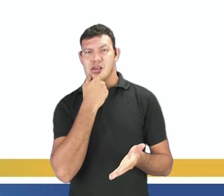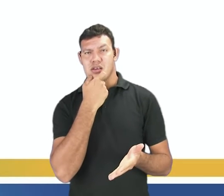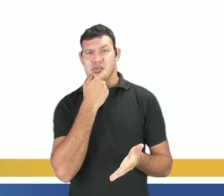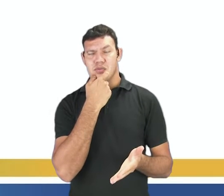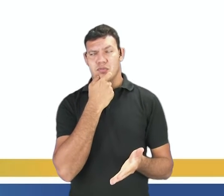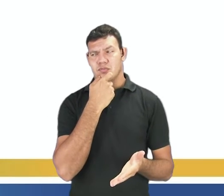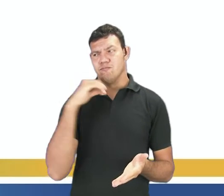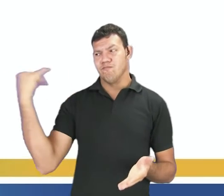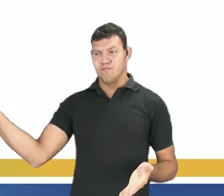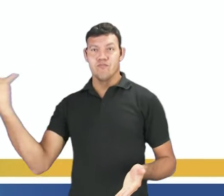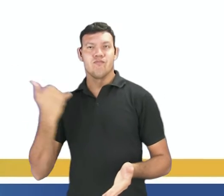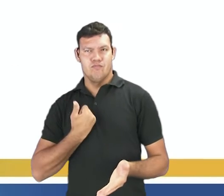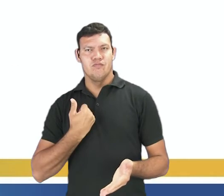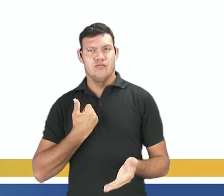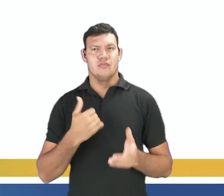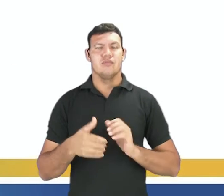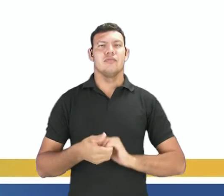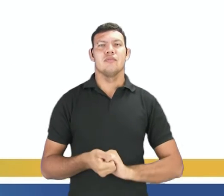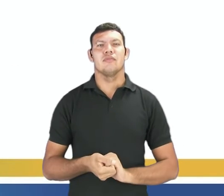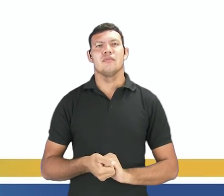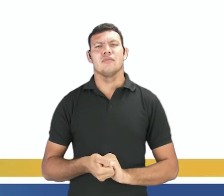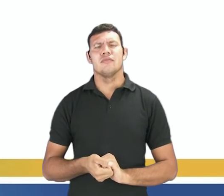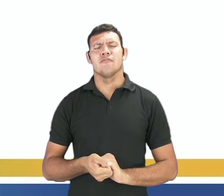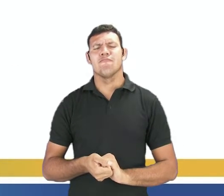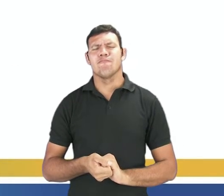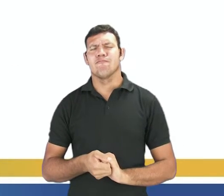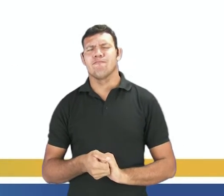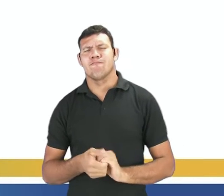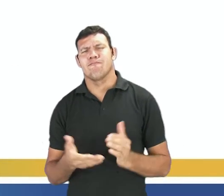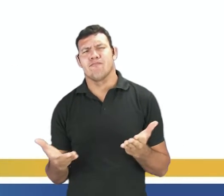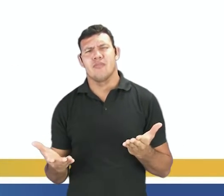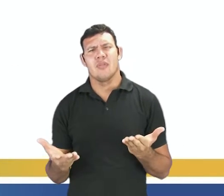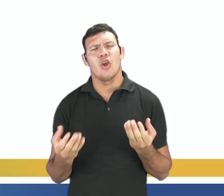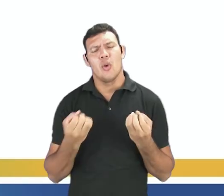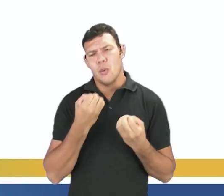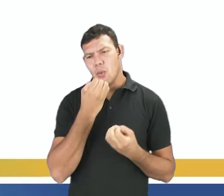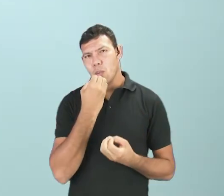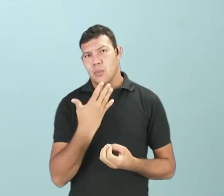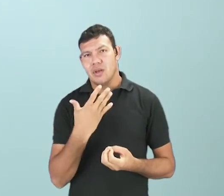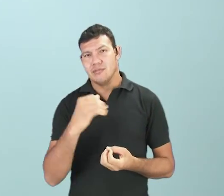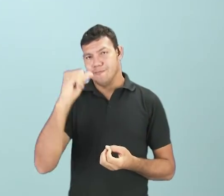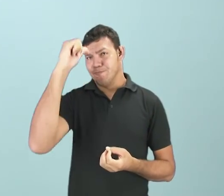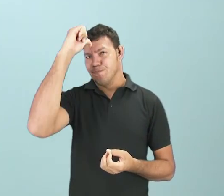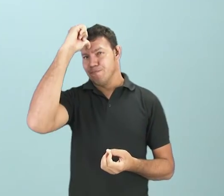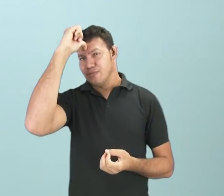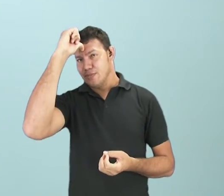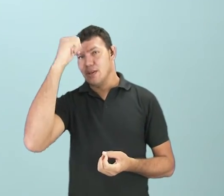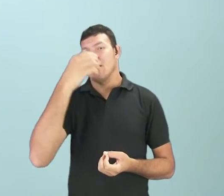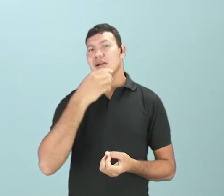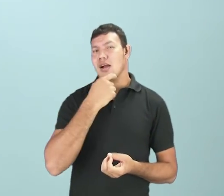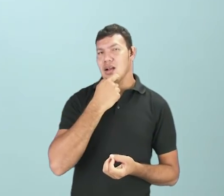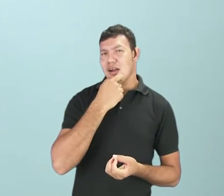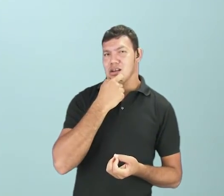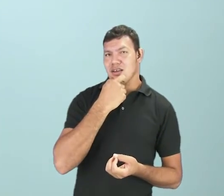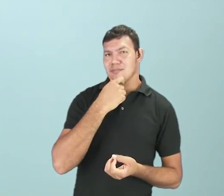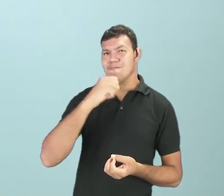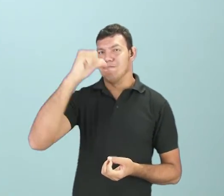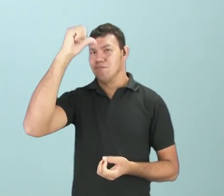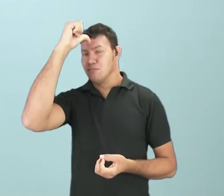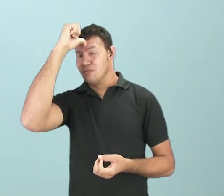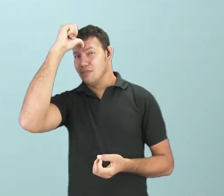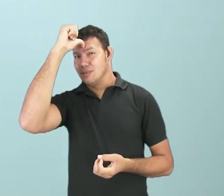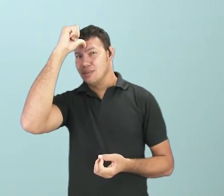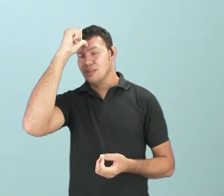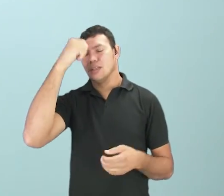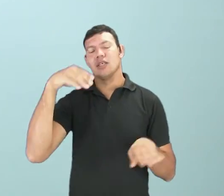disseram. Ok? Seria interessante que nós conhecêssemos um pouquinho da história entre Índia e Inglaterra, para saber que os indianos